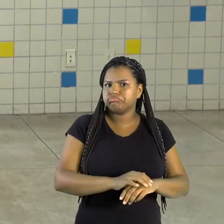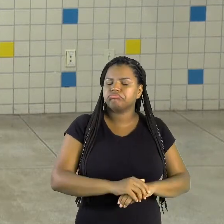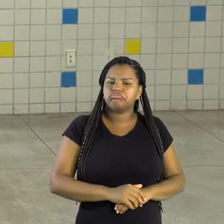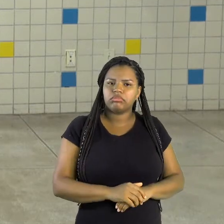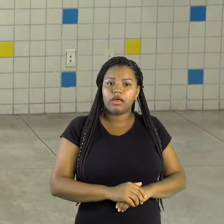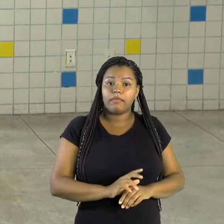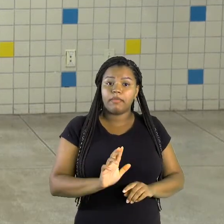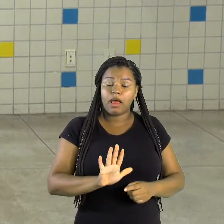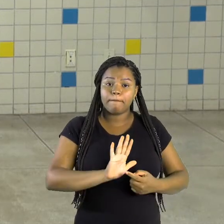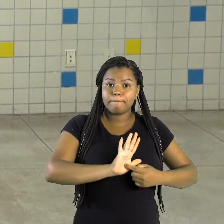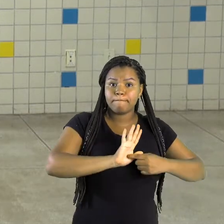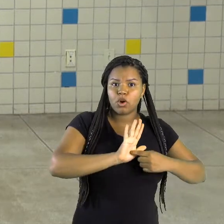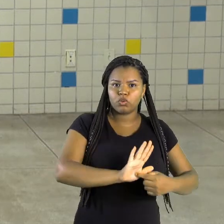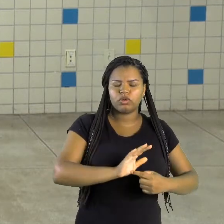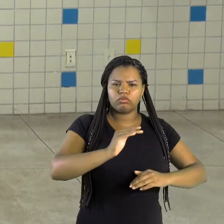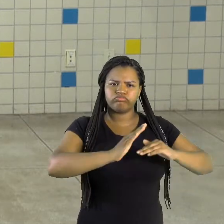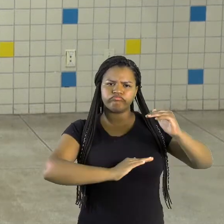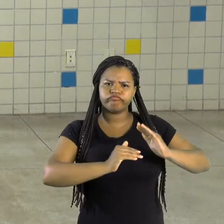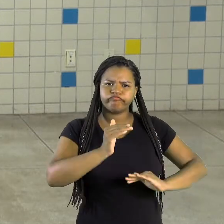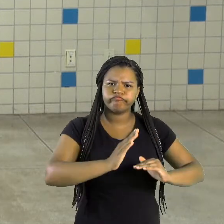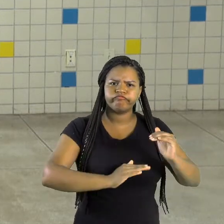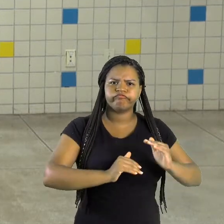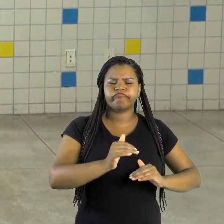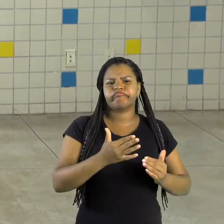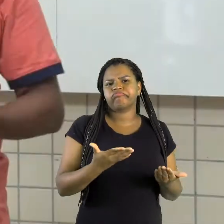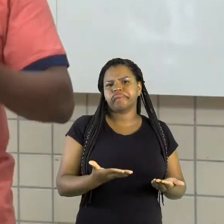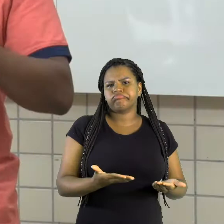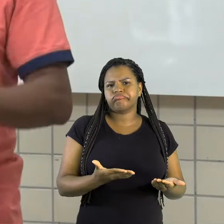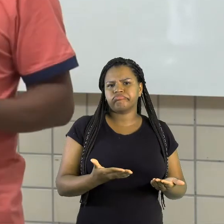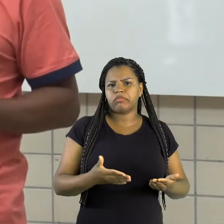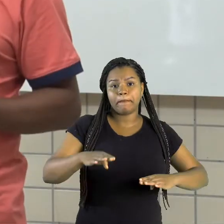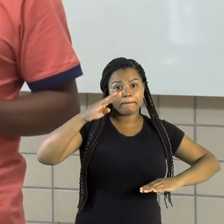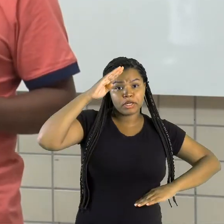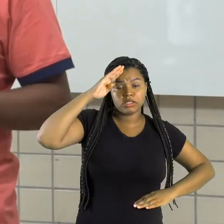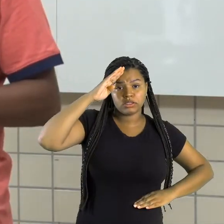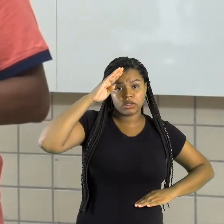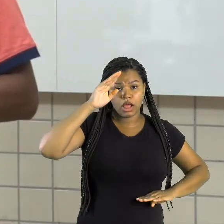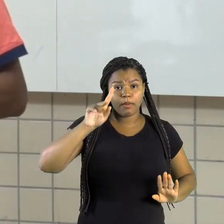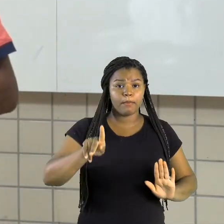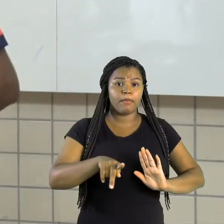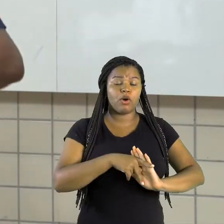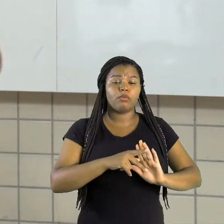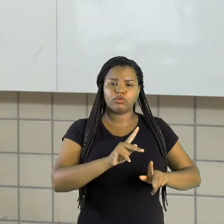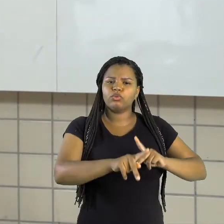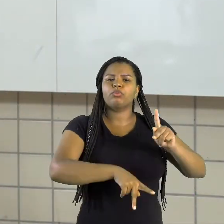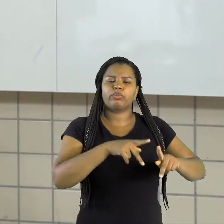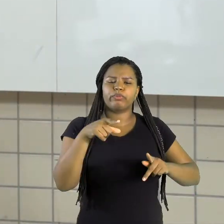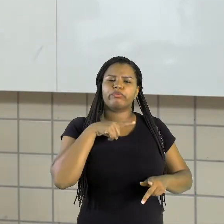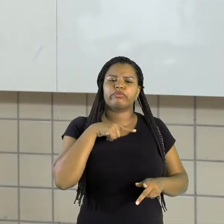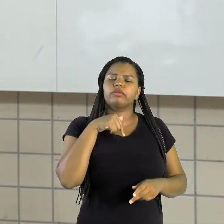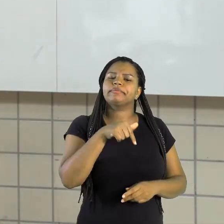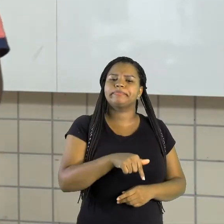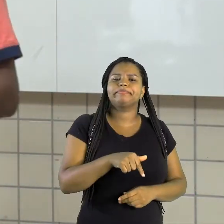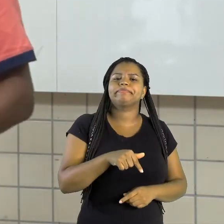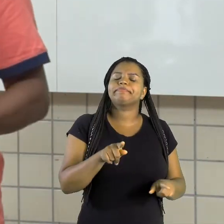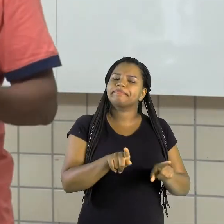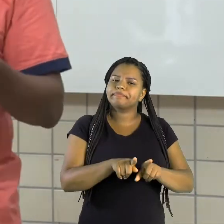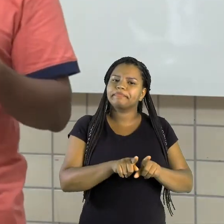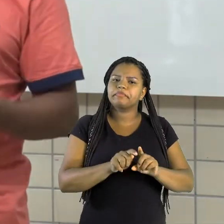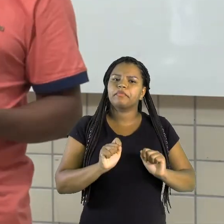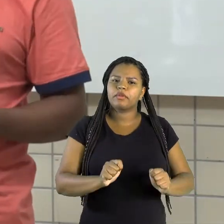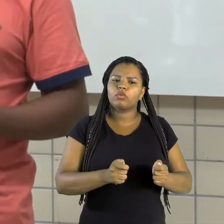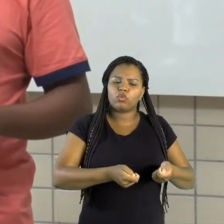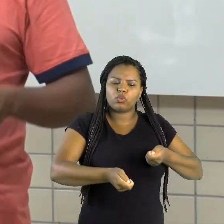justamente demonstrar essa habilidade militar que os espartanos possuíam. Elas também podiam controlar as